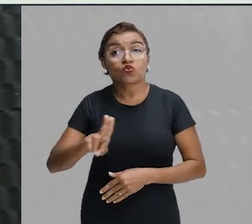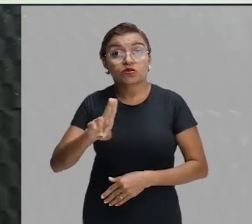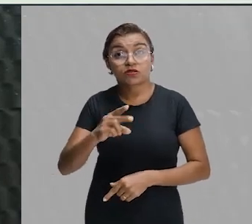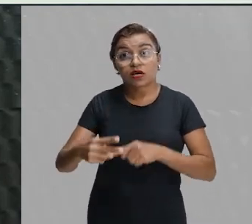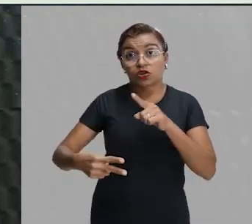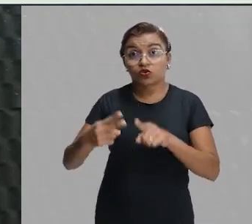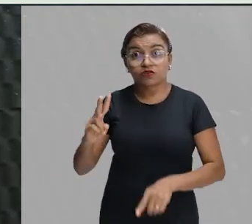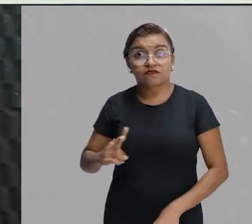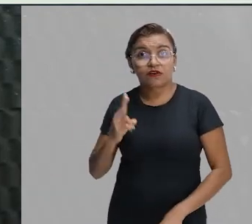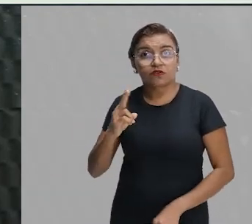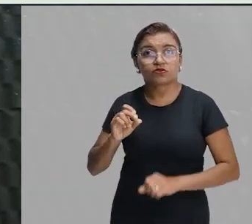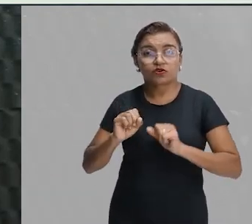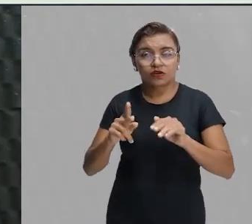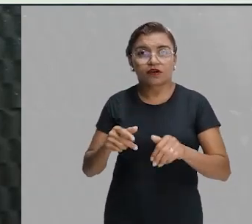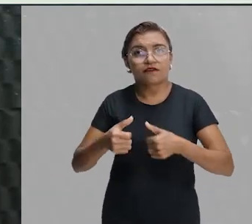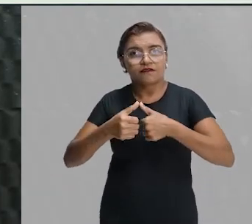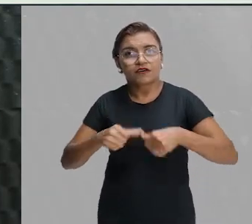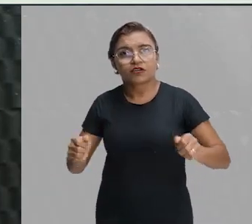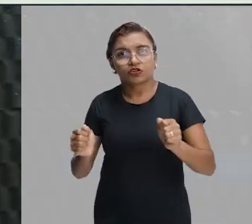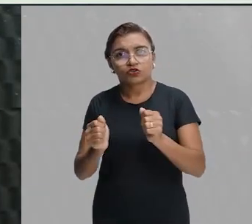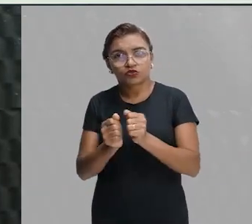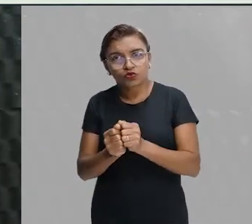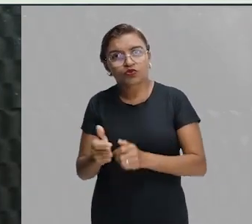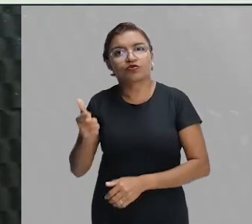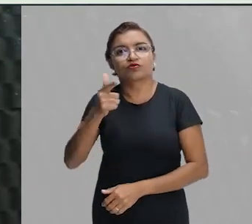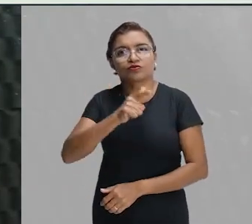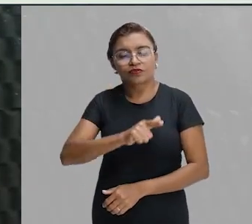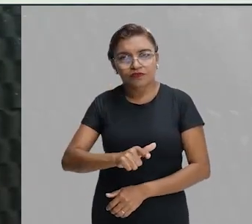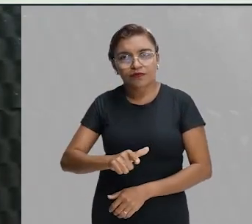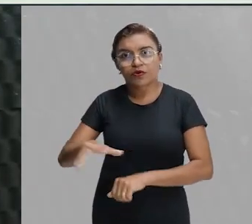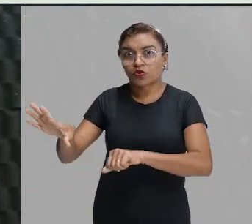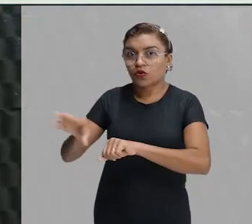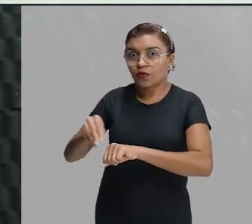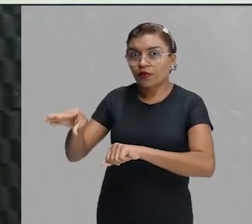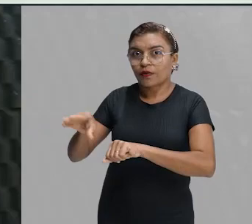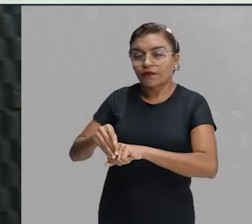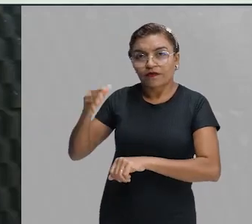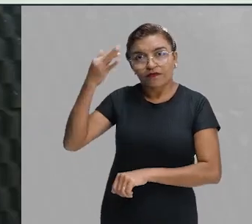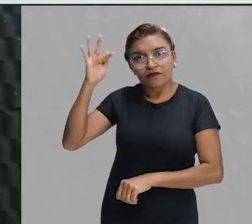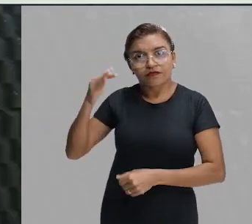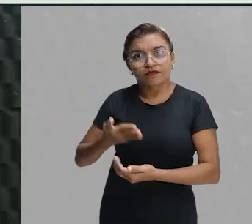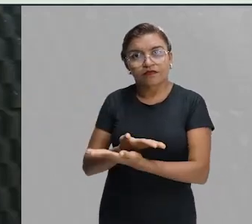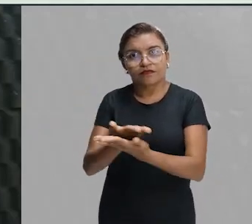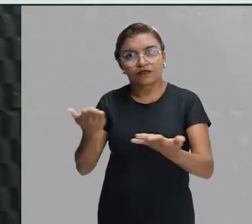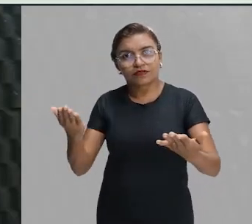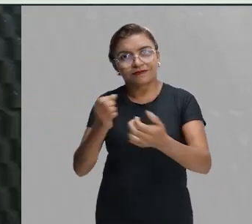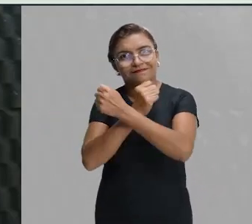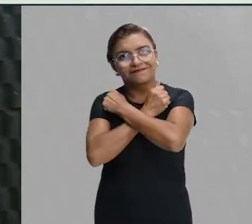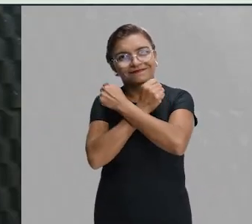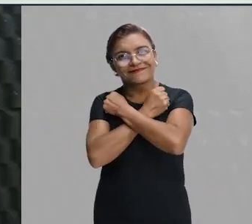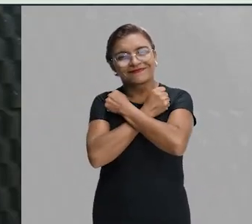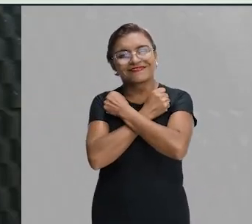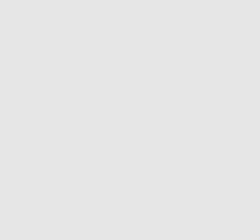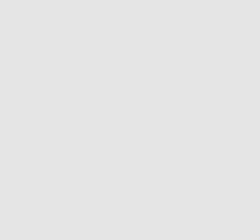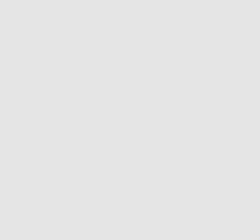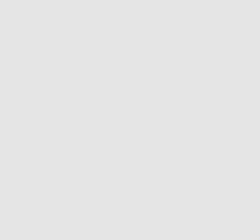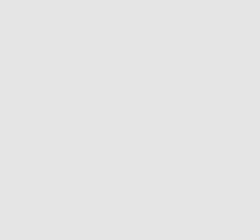afirmar ou negar. Fique conosco, mais uma vez, conhecimento filosófico para vocês. Um forte abraço.